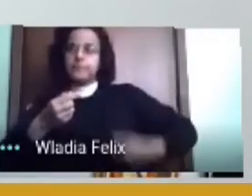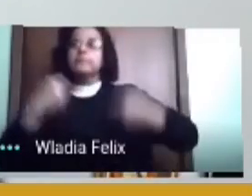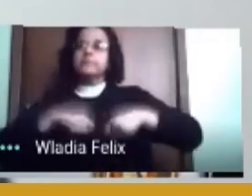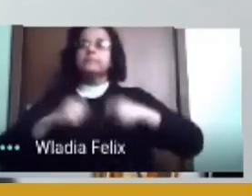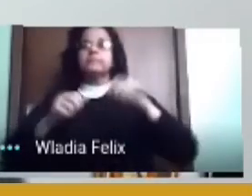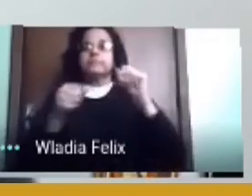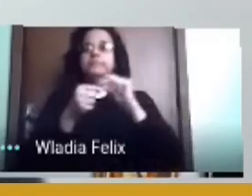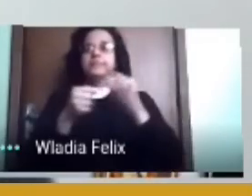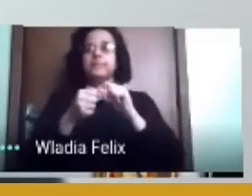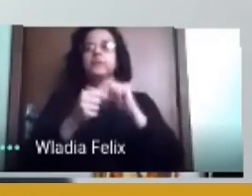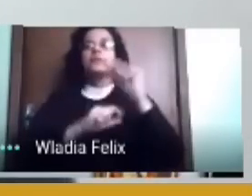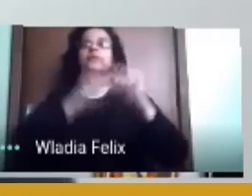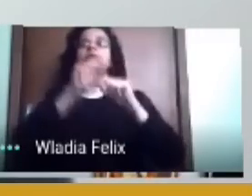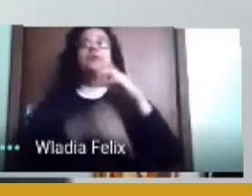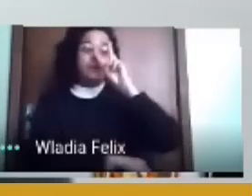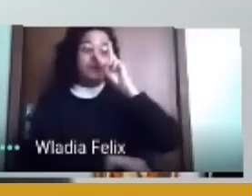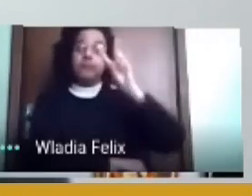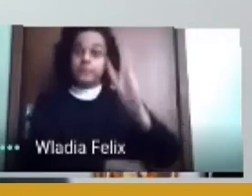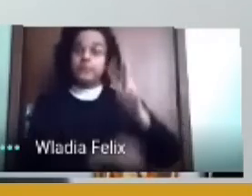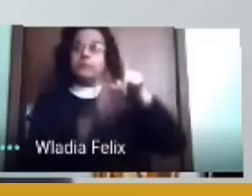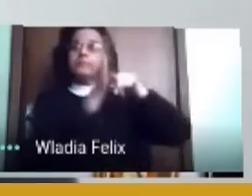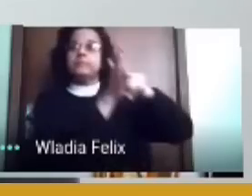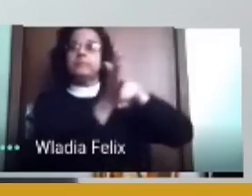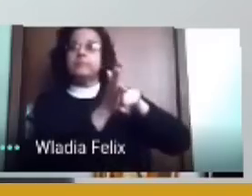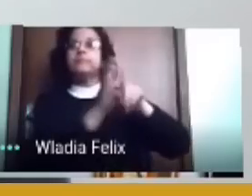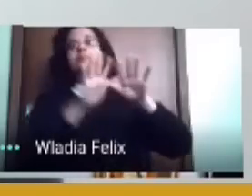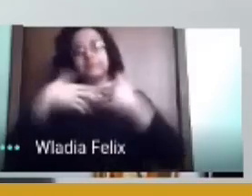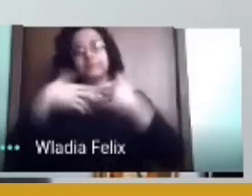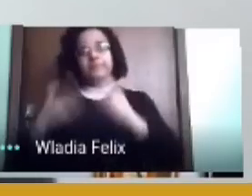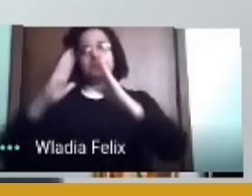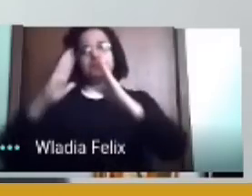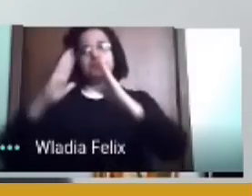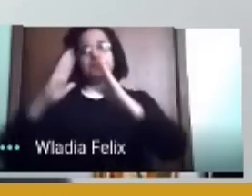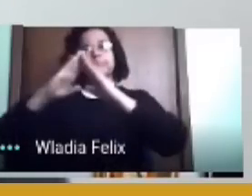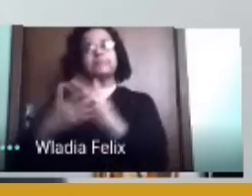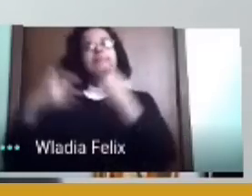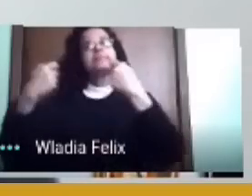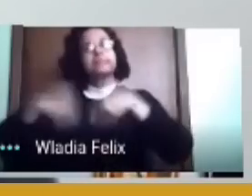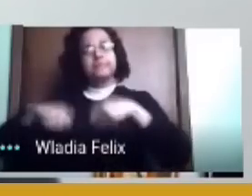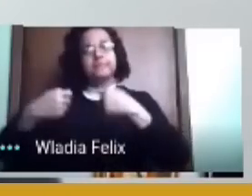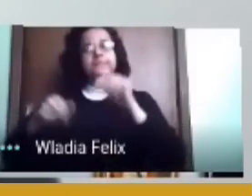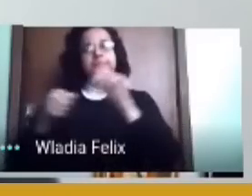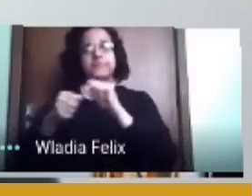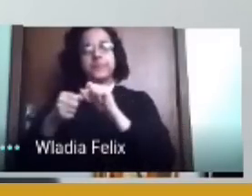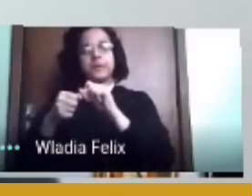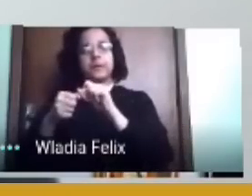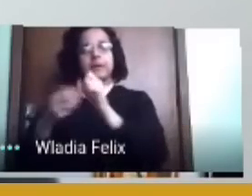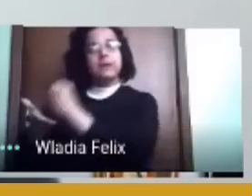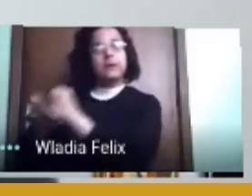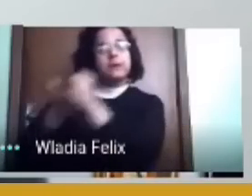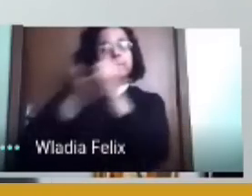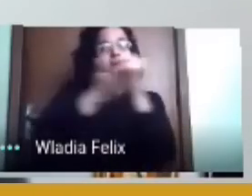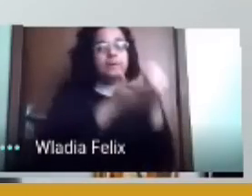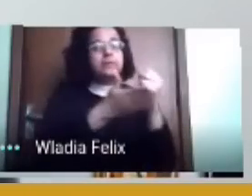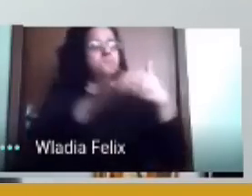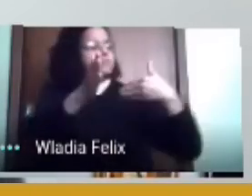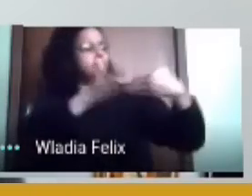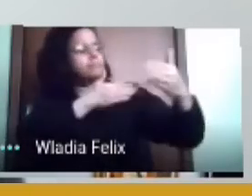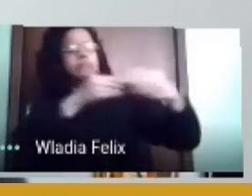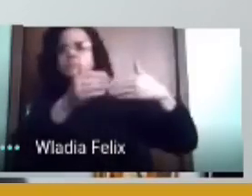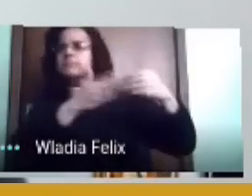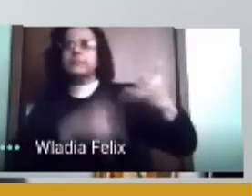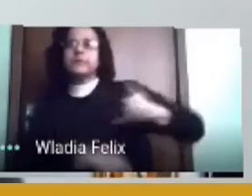isso que a escola deve fazer, possibilitar aos alunos e às alunas, independente da faixa etária, o conhecimento